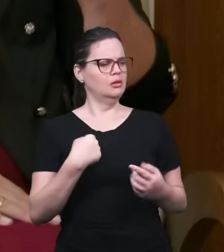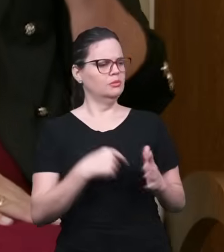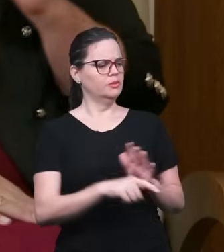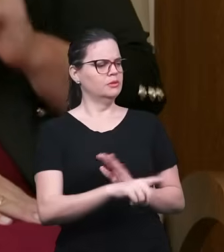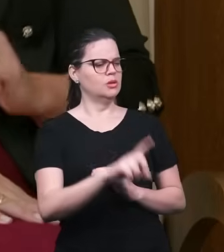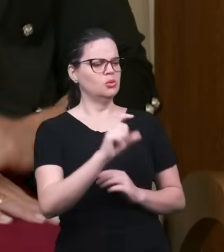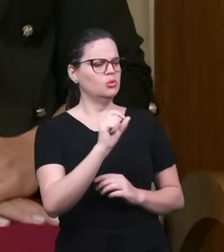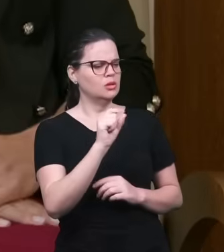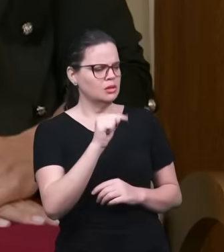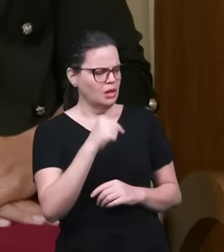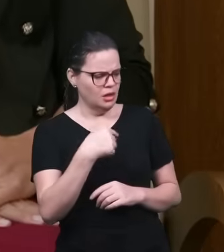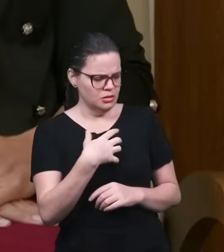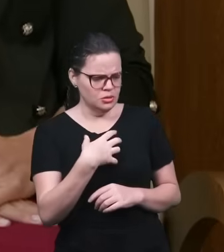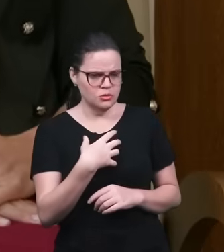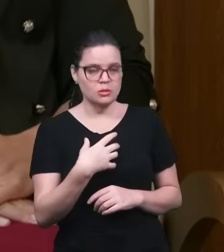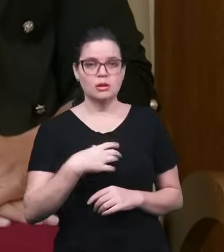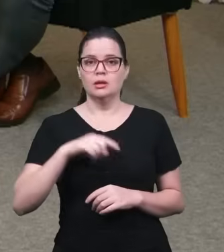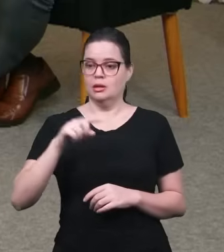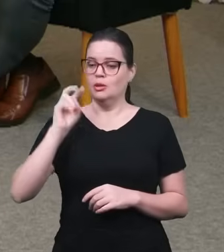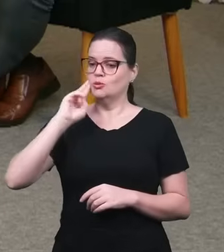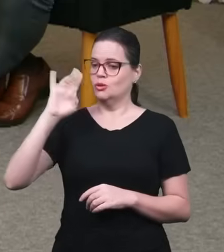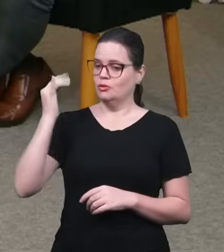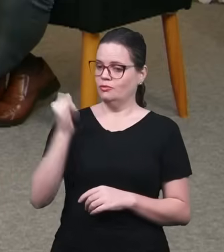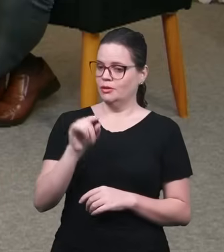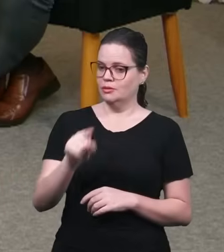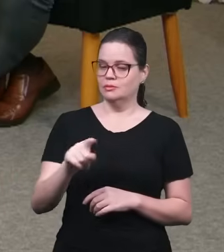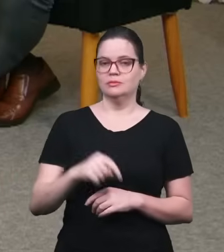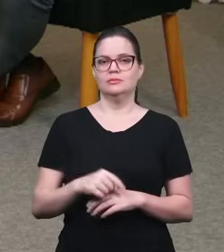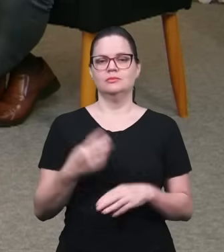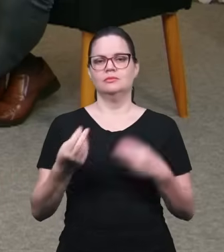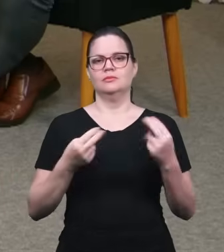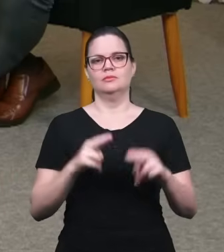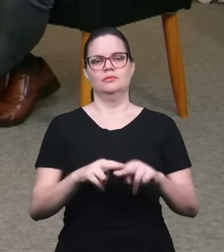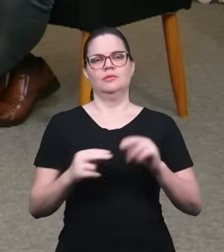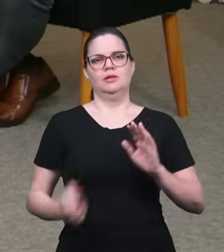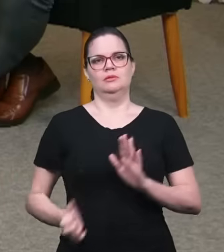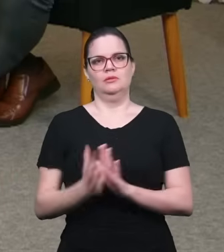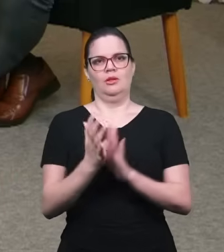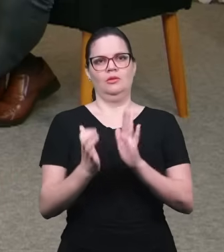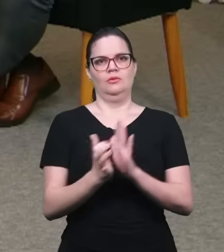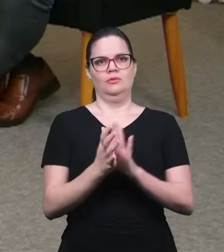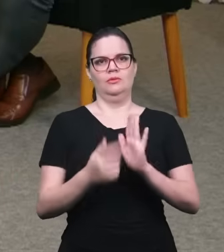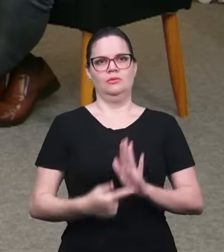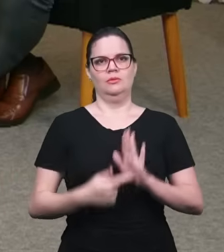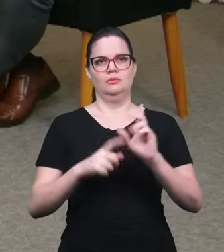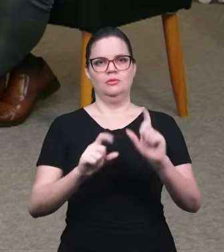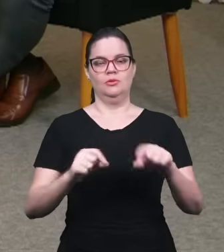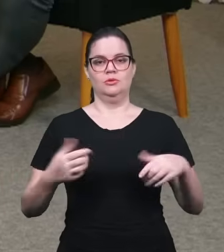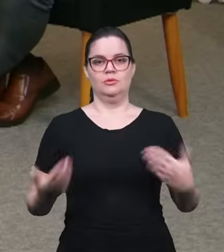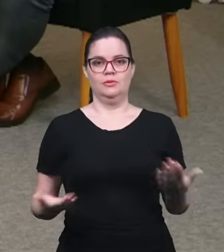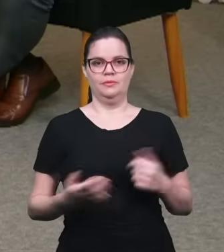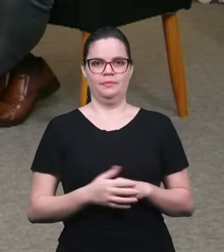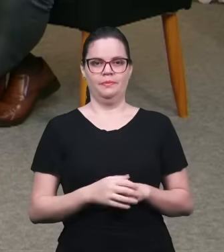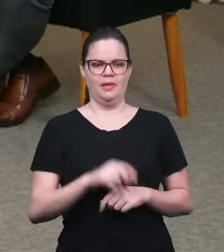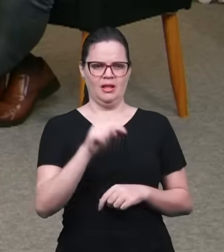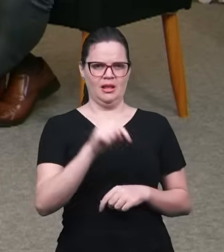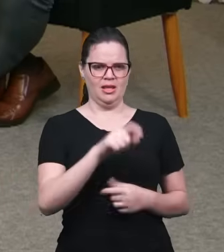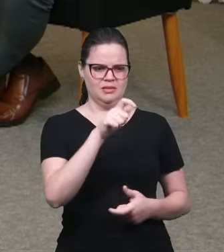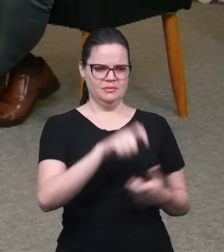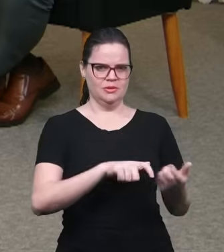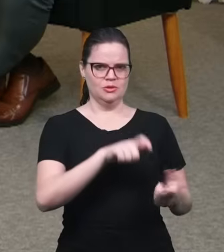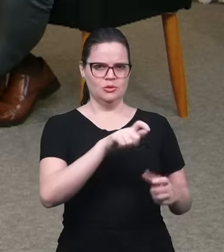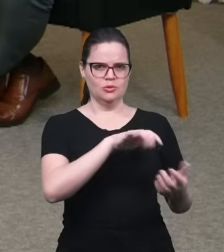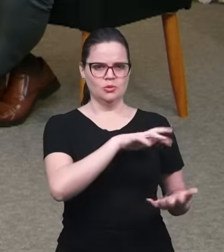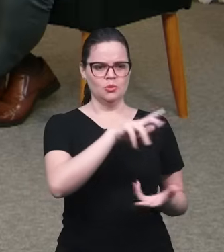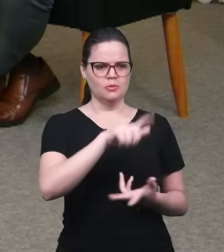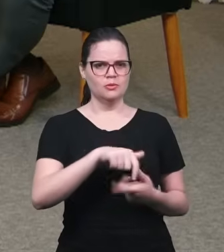esse é o Senhor falando com você. Glória a Deus. E foi através de um louvor. O louvor falava, o mundo pode até fazer alguém chorar, mas Deus te